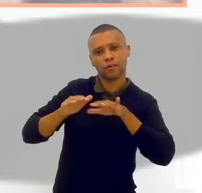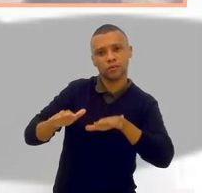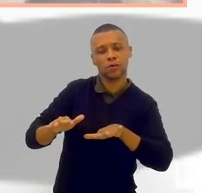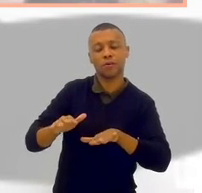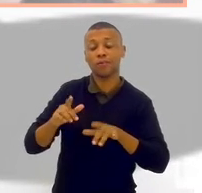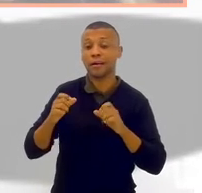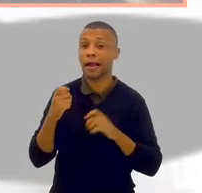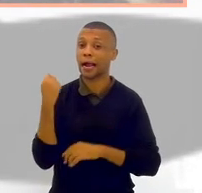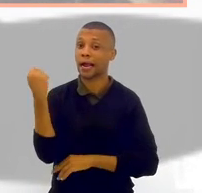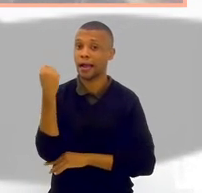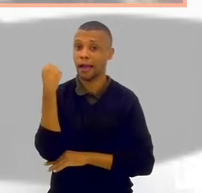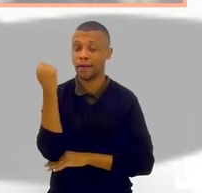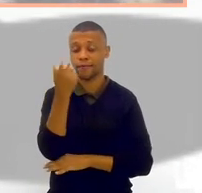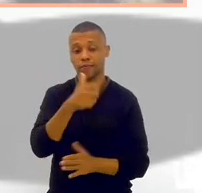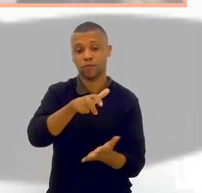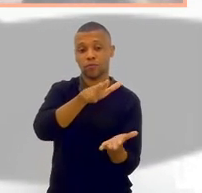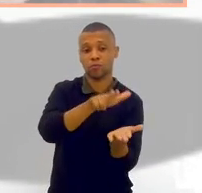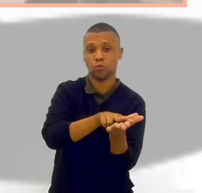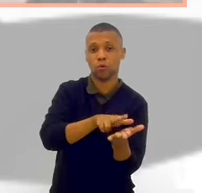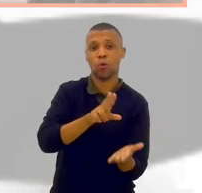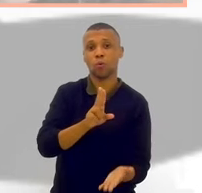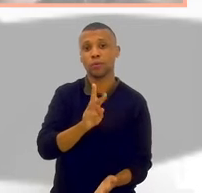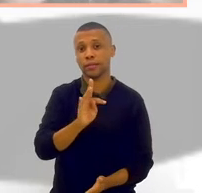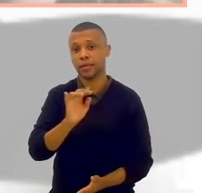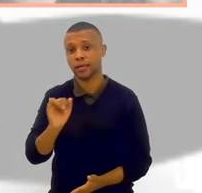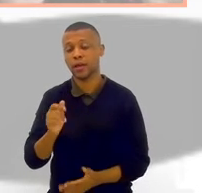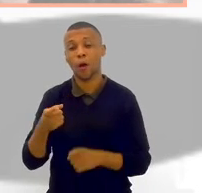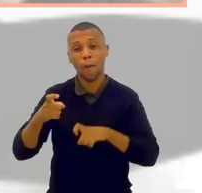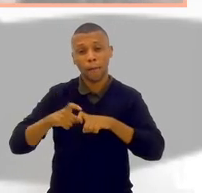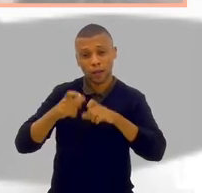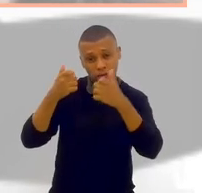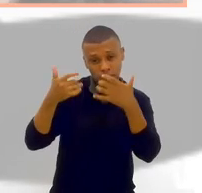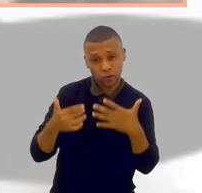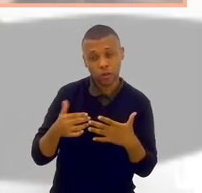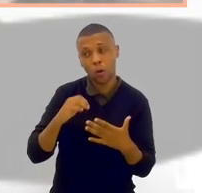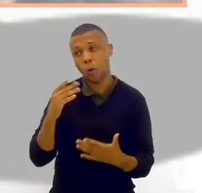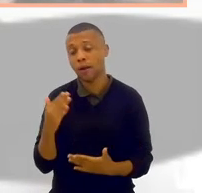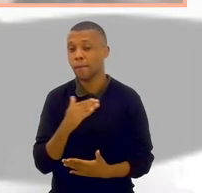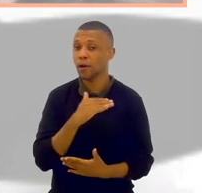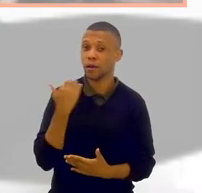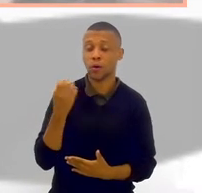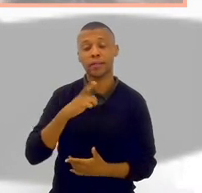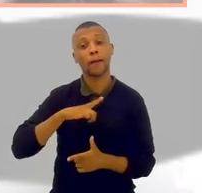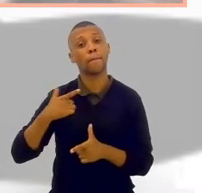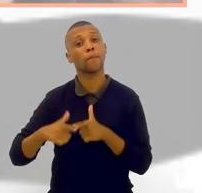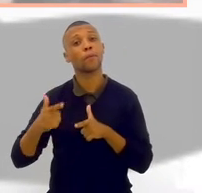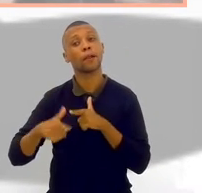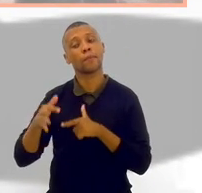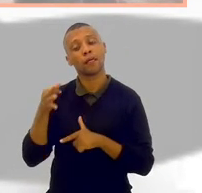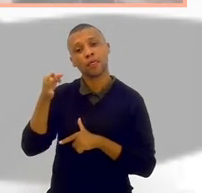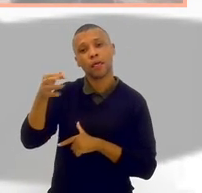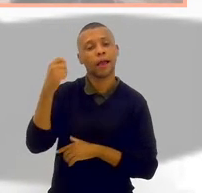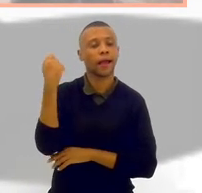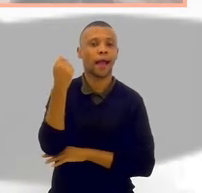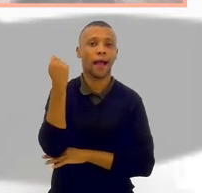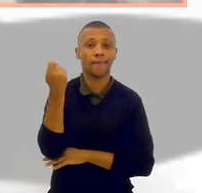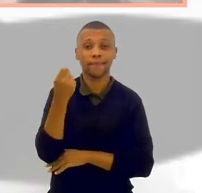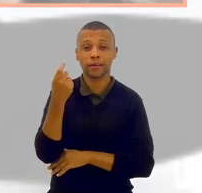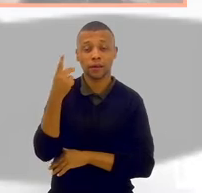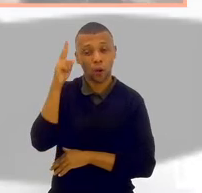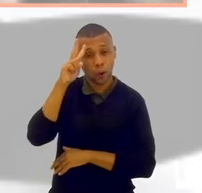do Sabará, e os médicos diziam que ou ele morreria ou teria uma sequela grave. E ele lembra perfeitamente, ele